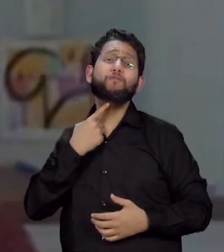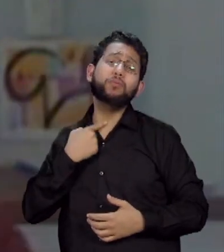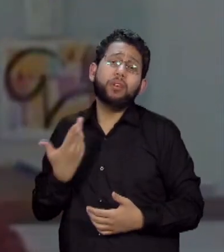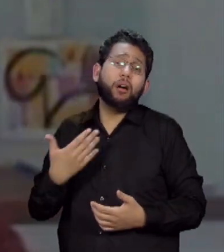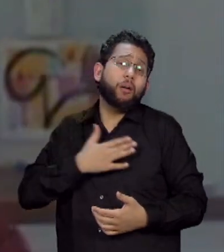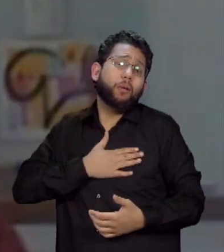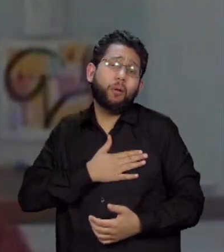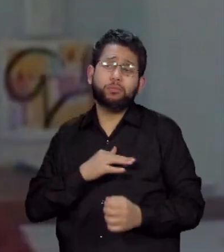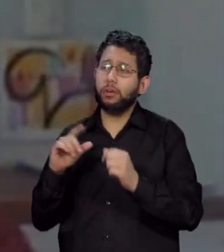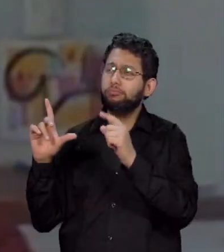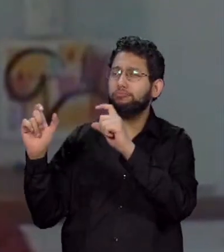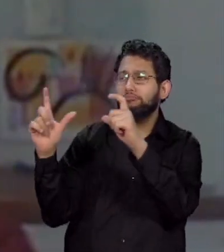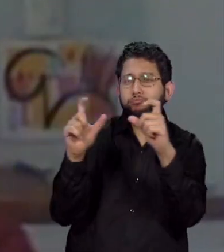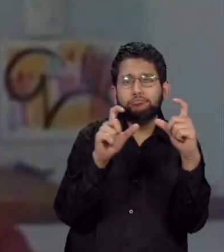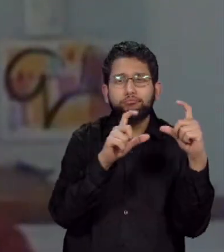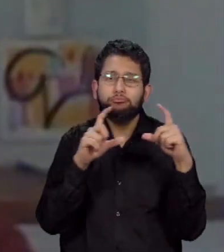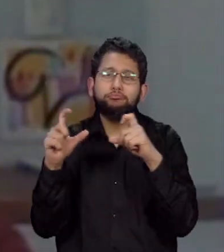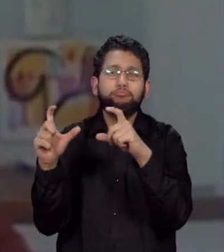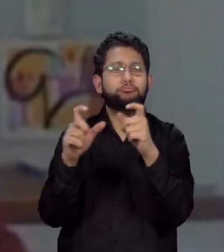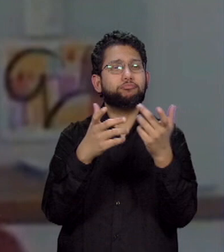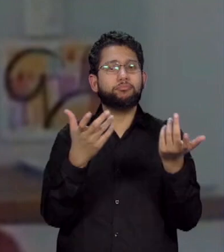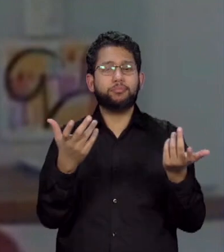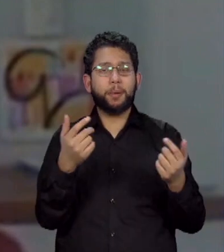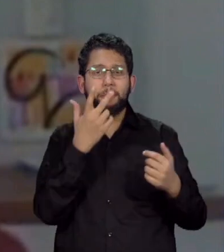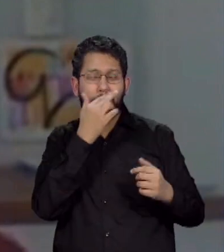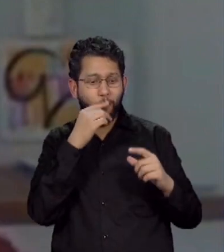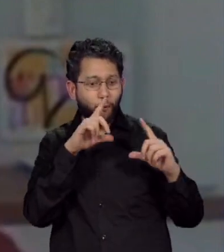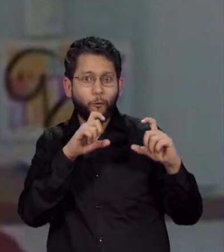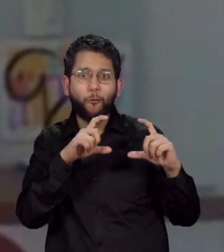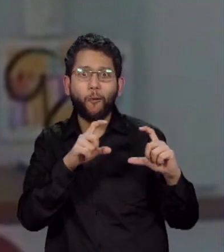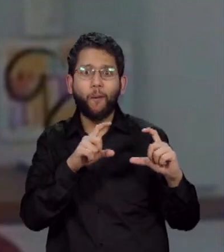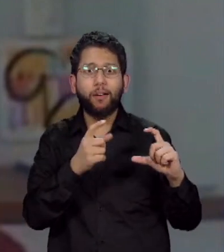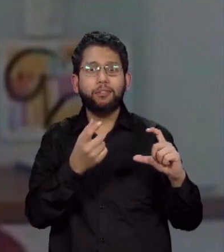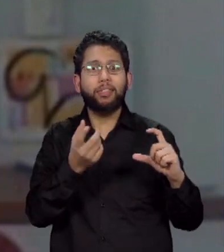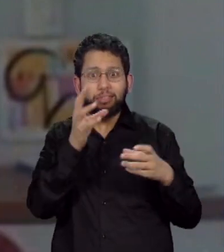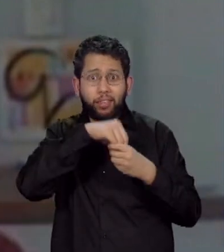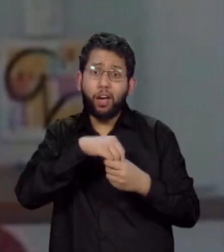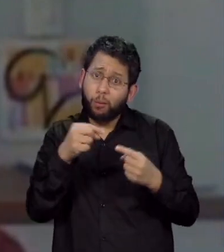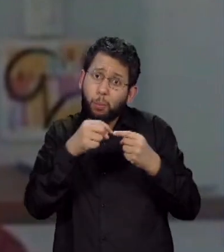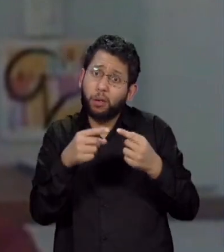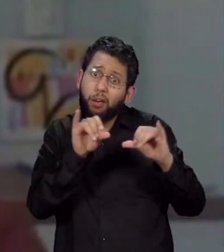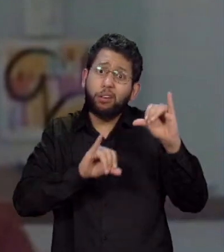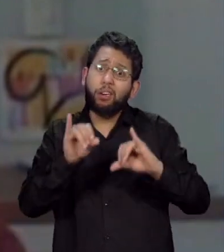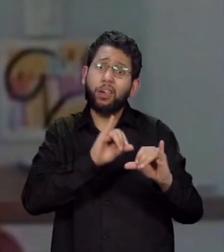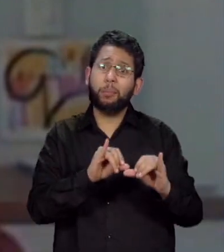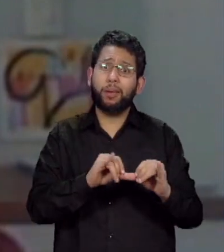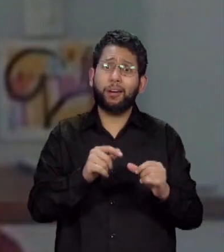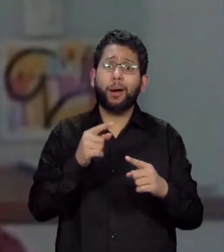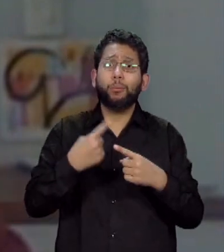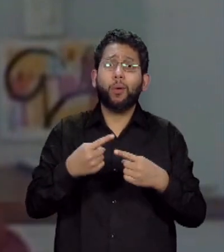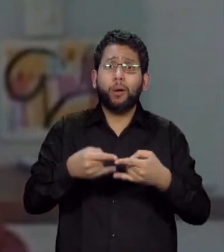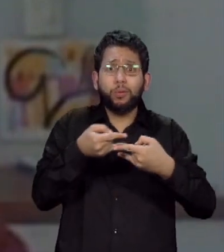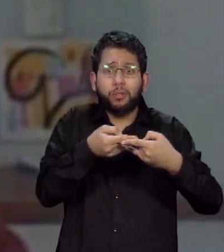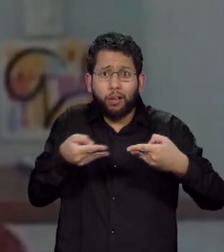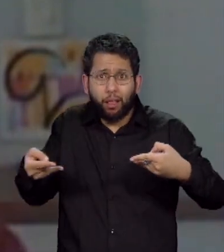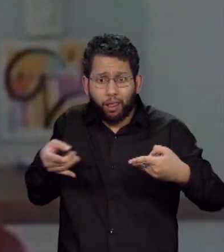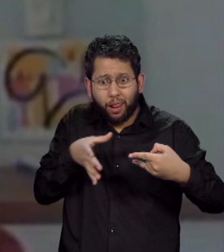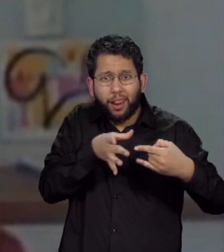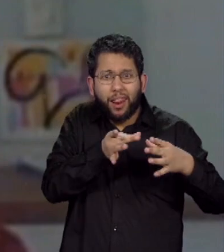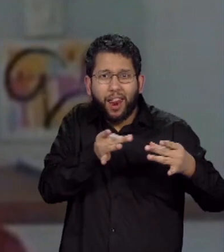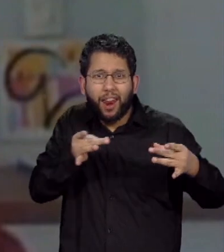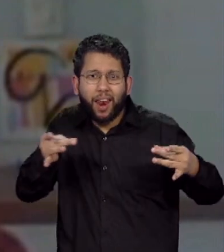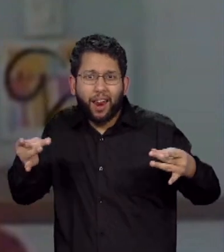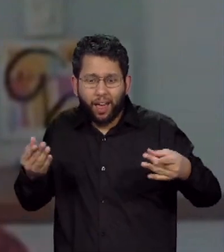fotografar, eu comecei a perceber que a fotografia tinha muito de Química, né? Na época só se falava em